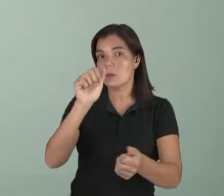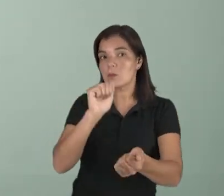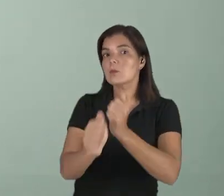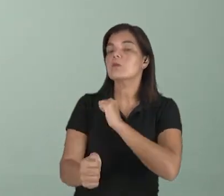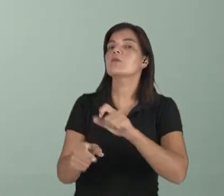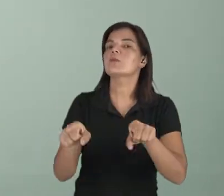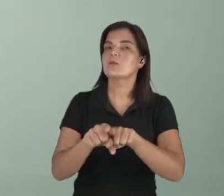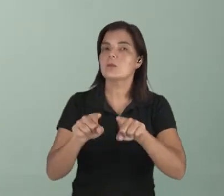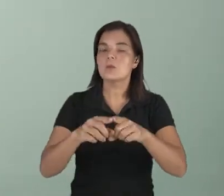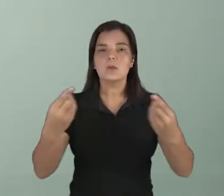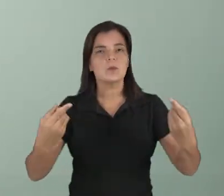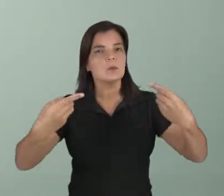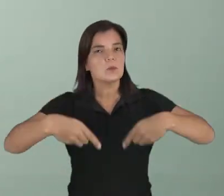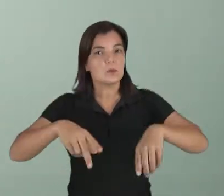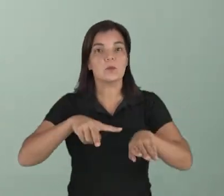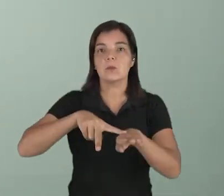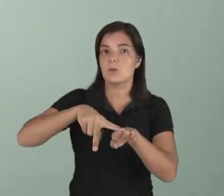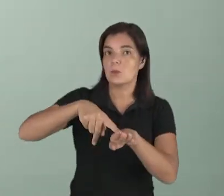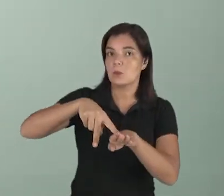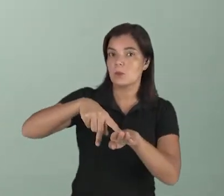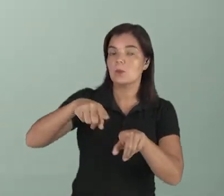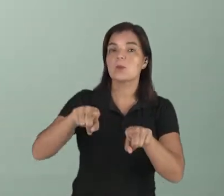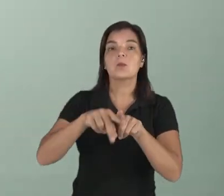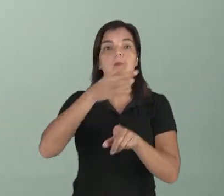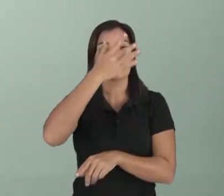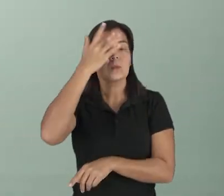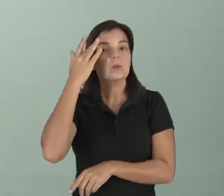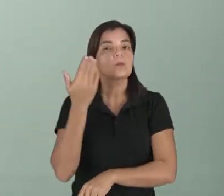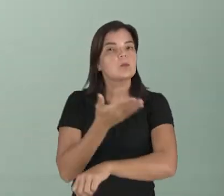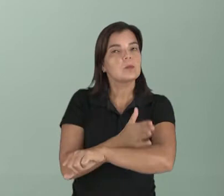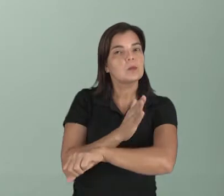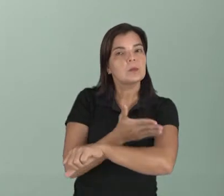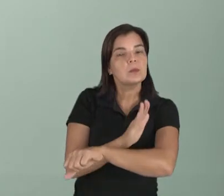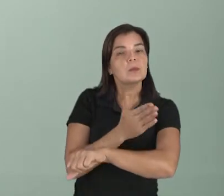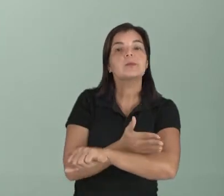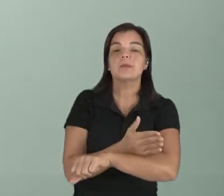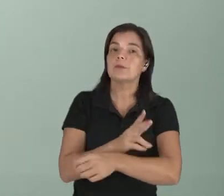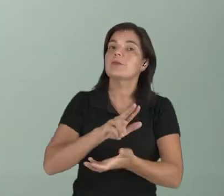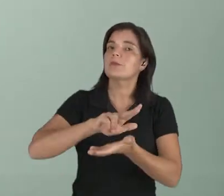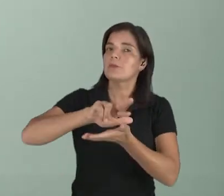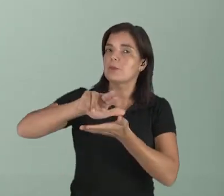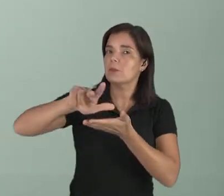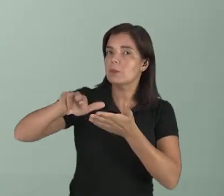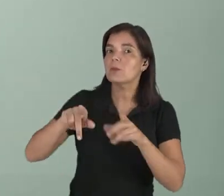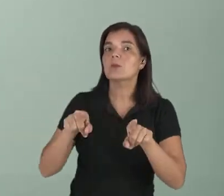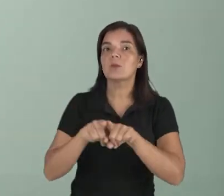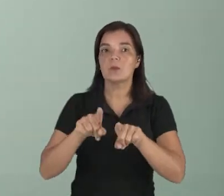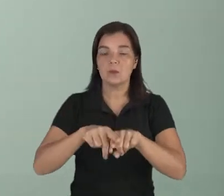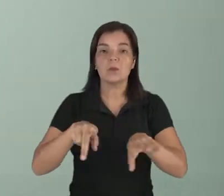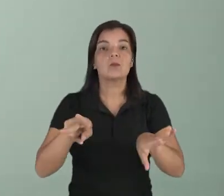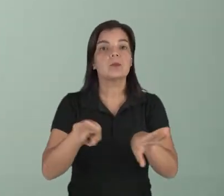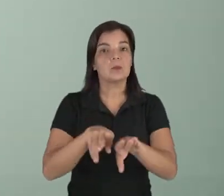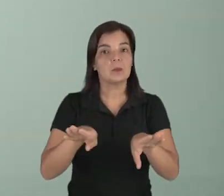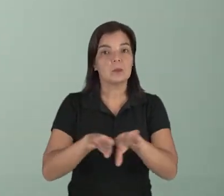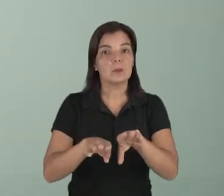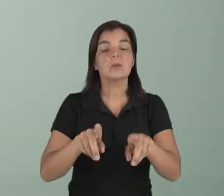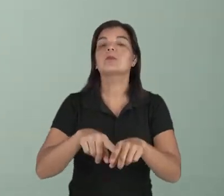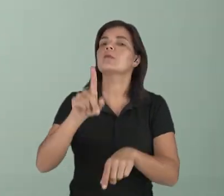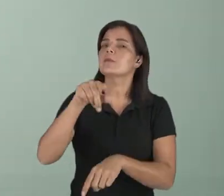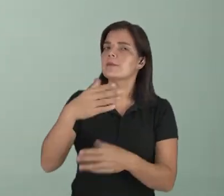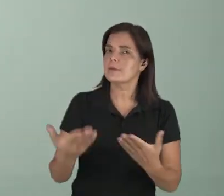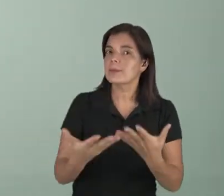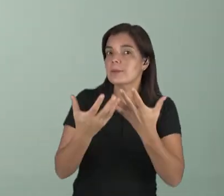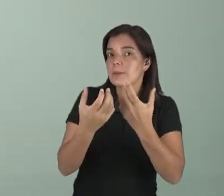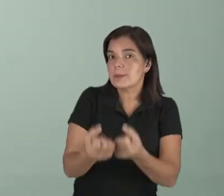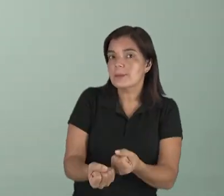as competições de skate, existem as pessoas que treinam, né, vários tipos de manobra e tudo mais, e ele é